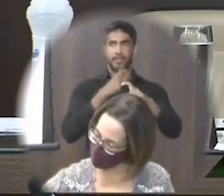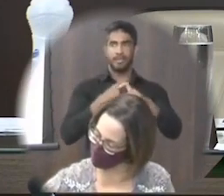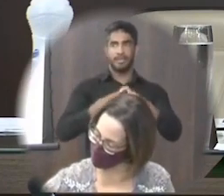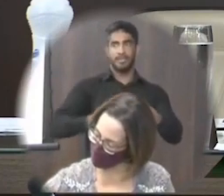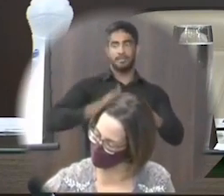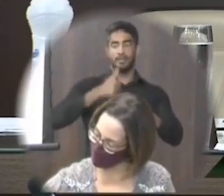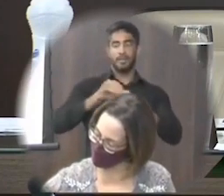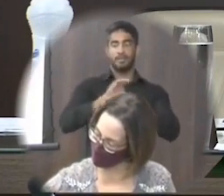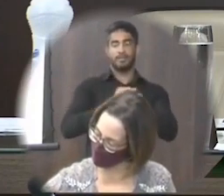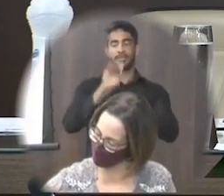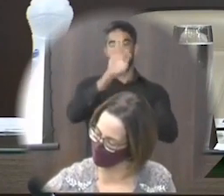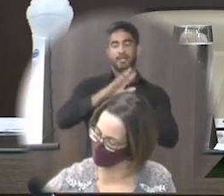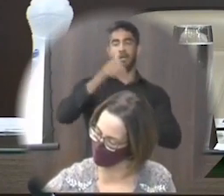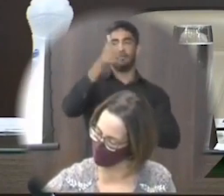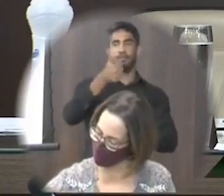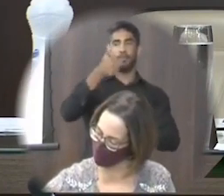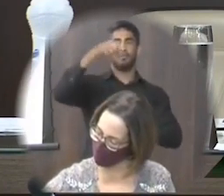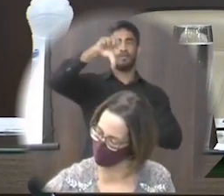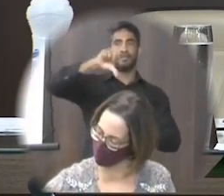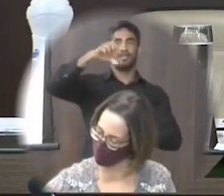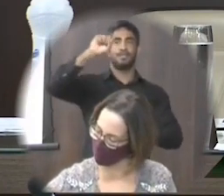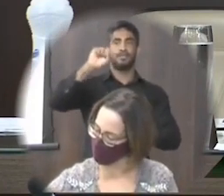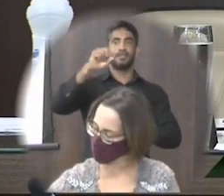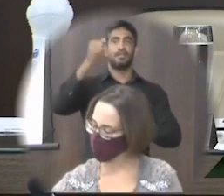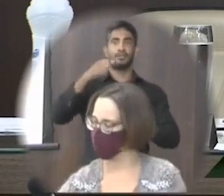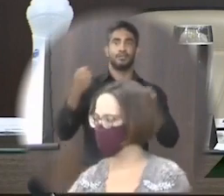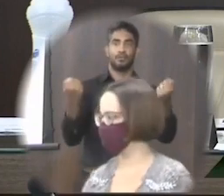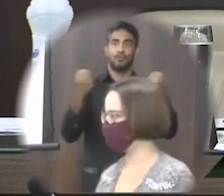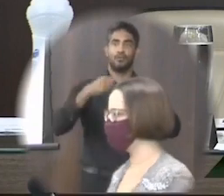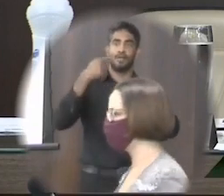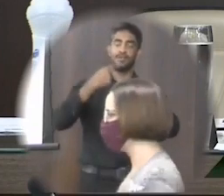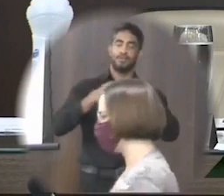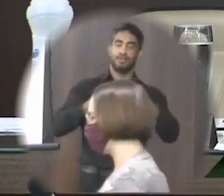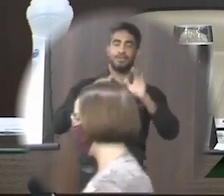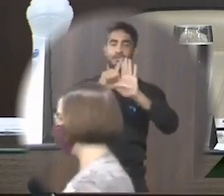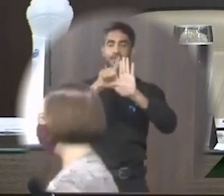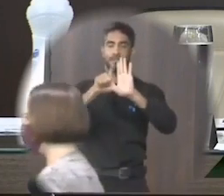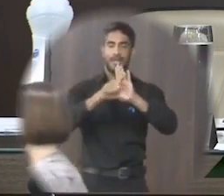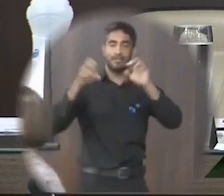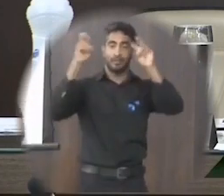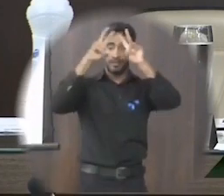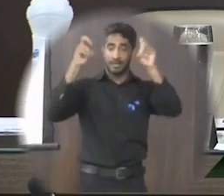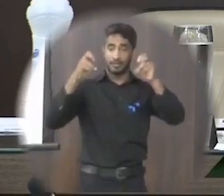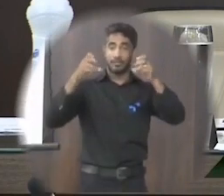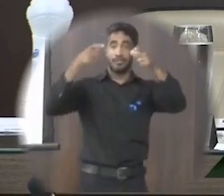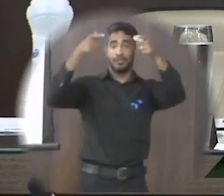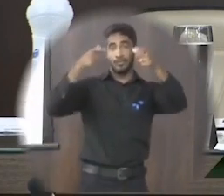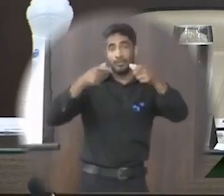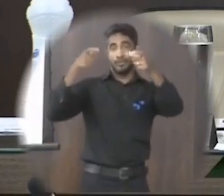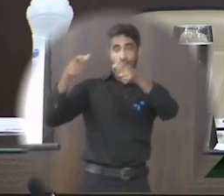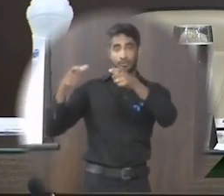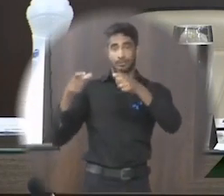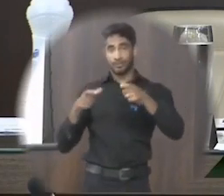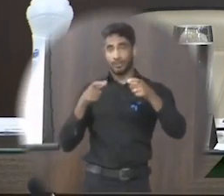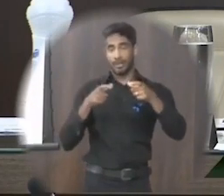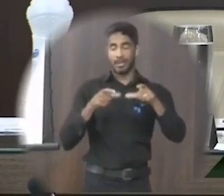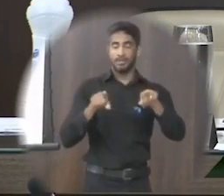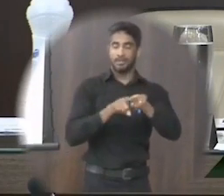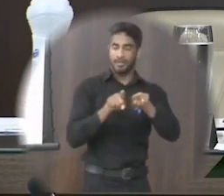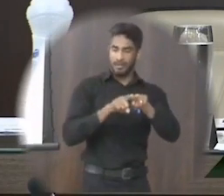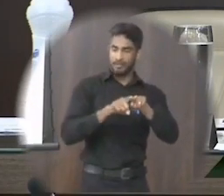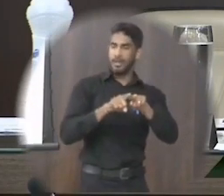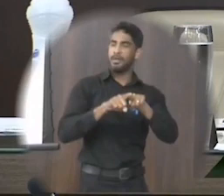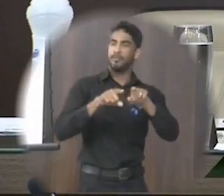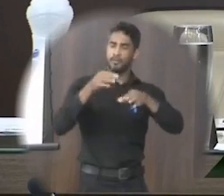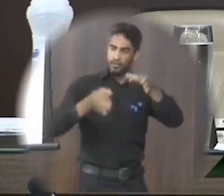Constituição Federal de 1988. Compete aos municípios legislar sobre assuntos de interesse local. Foi dado parecer jurídico